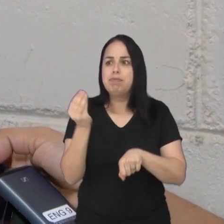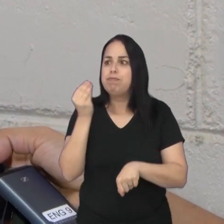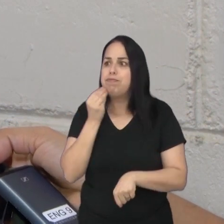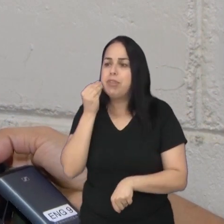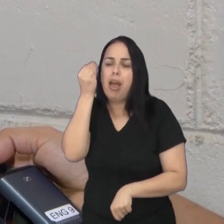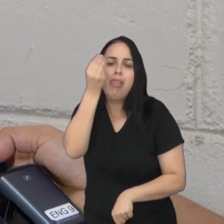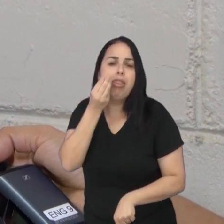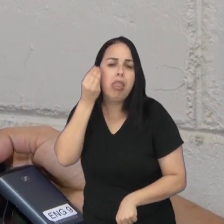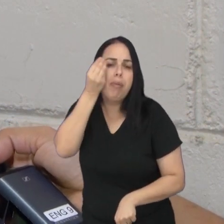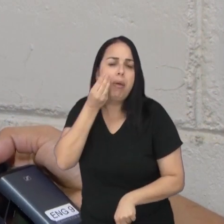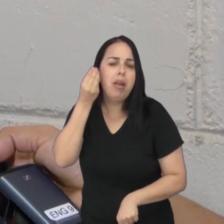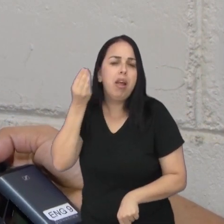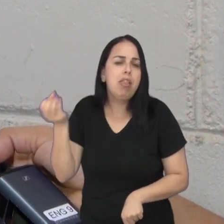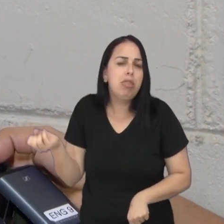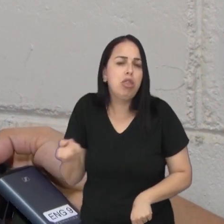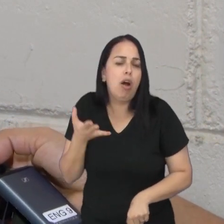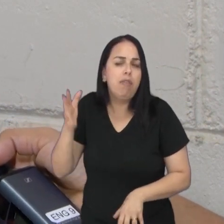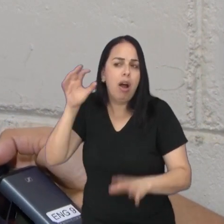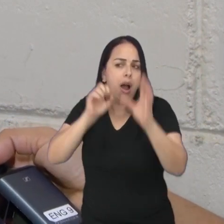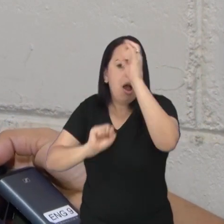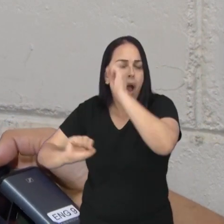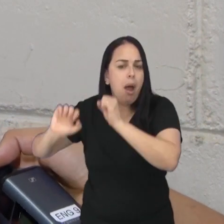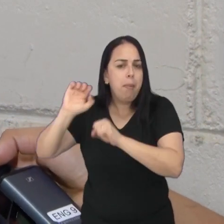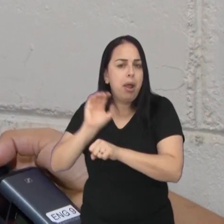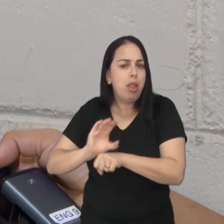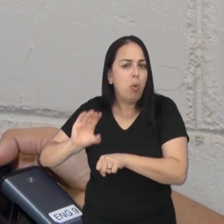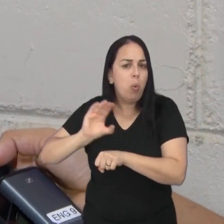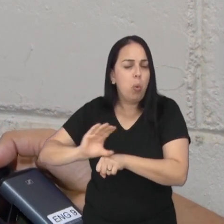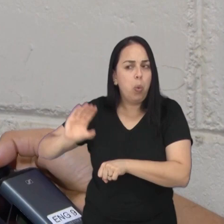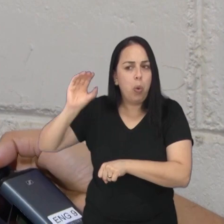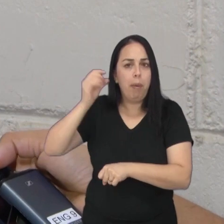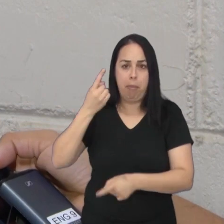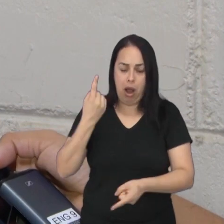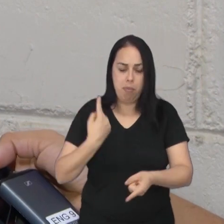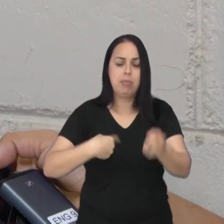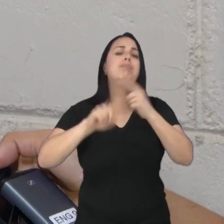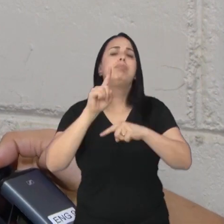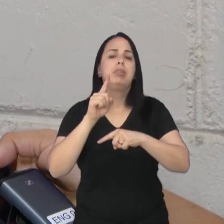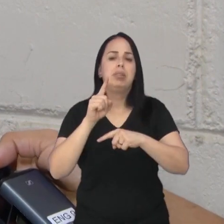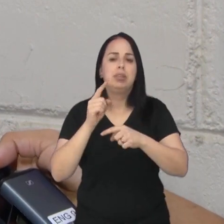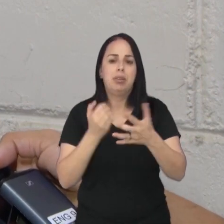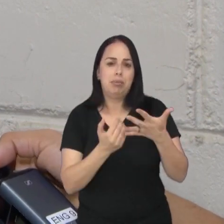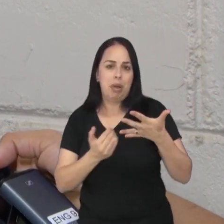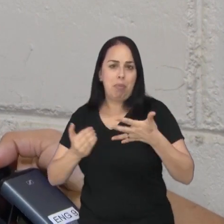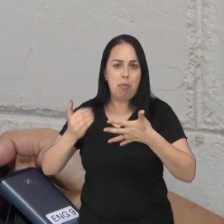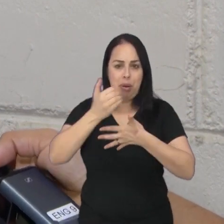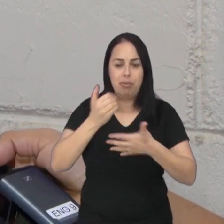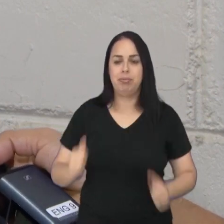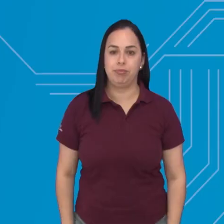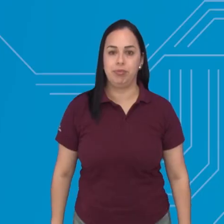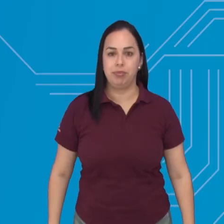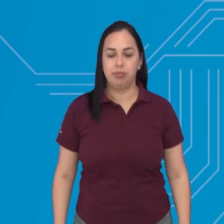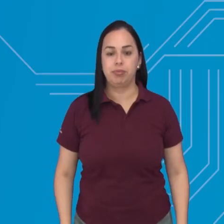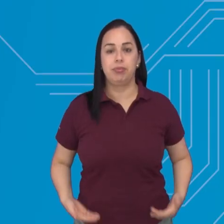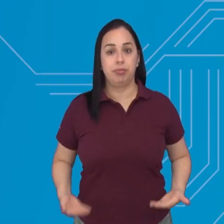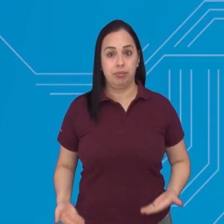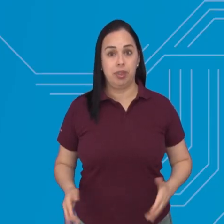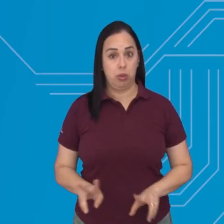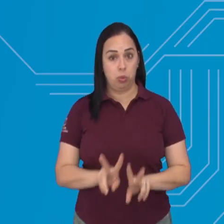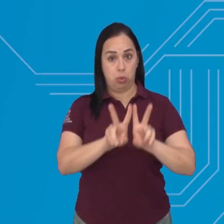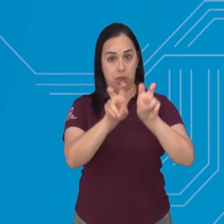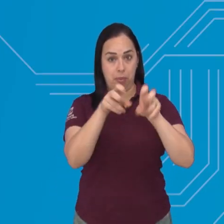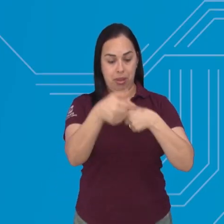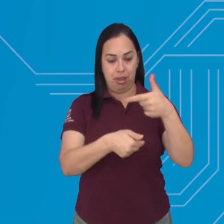procurando novas experiências através dos cursos mesmo, né? Para evoluir com a empresa. E ainda falando